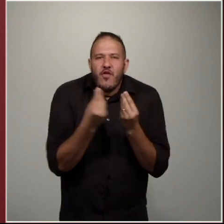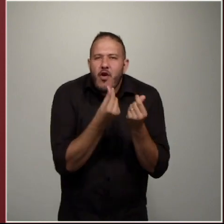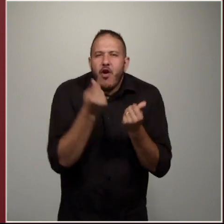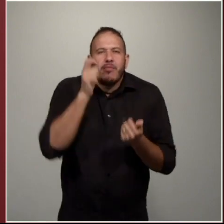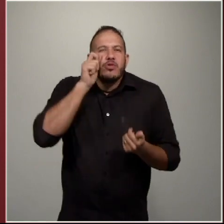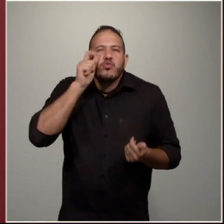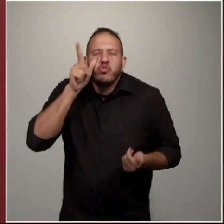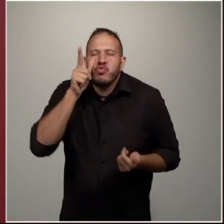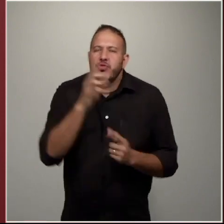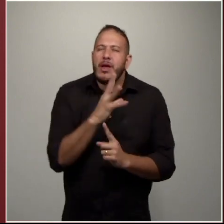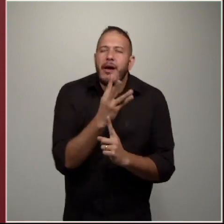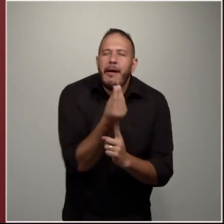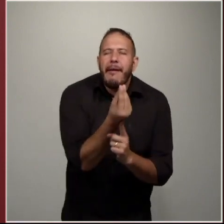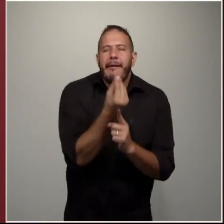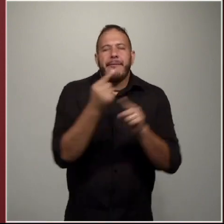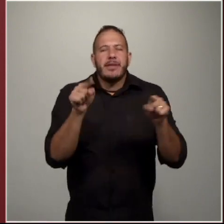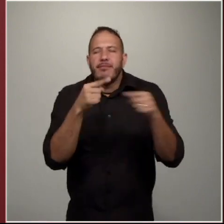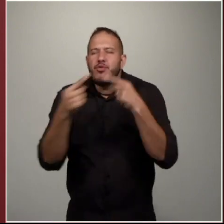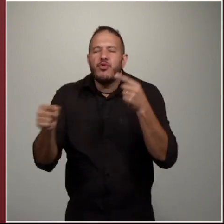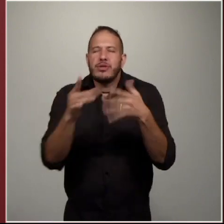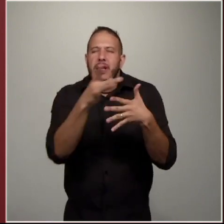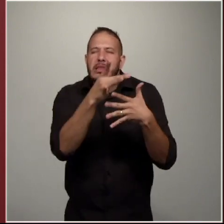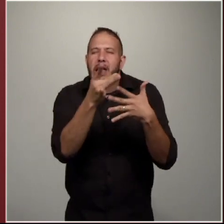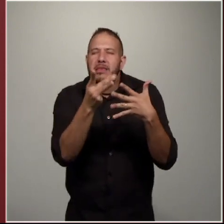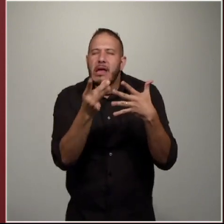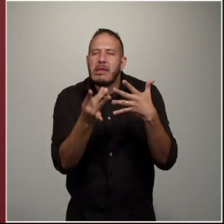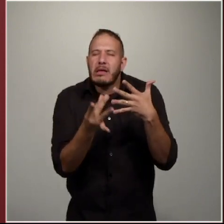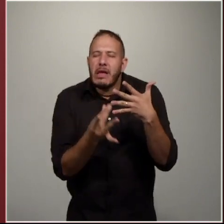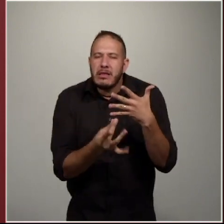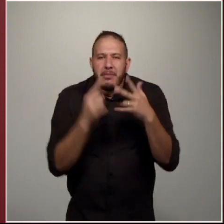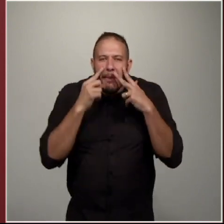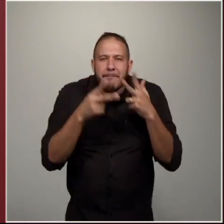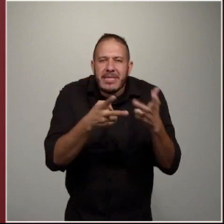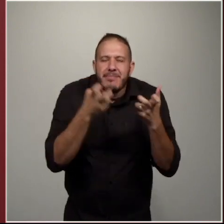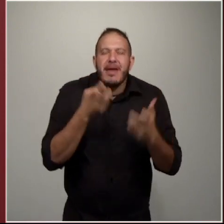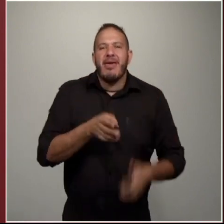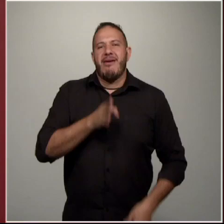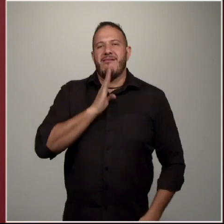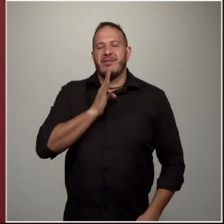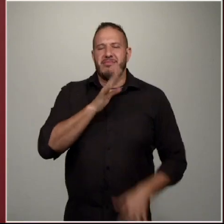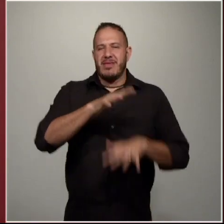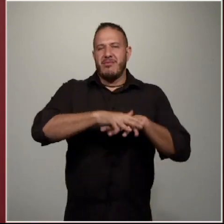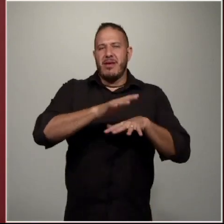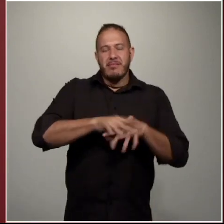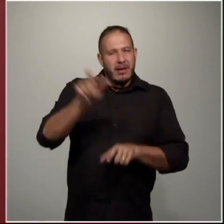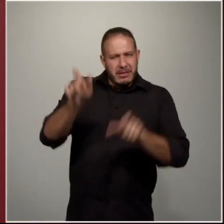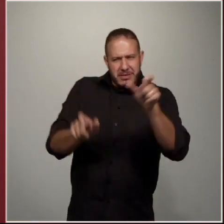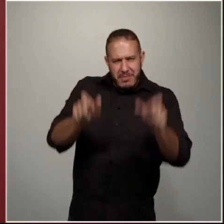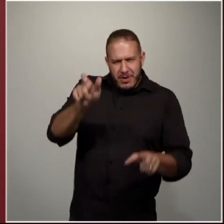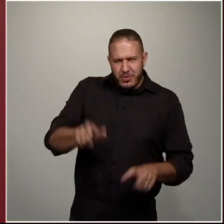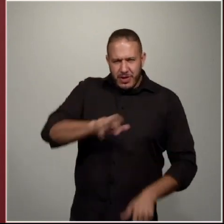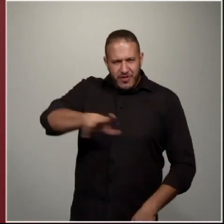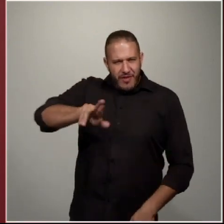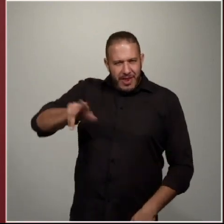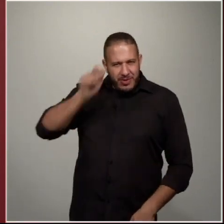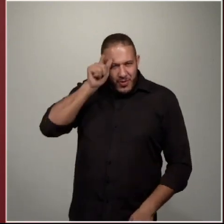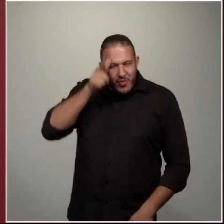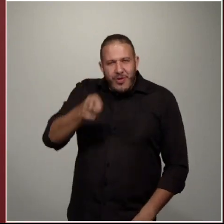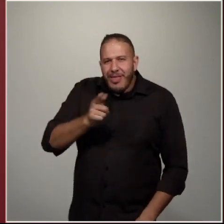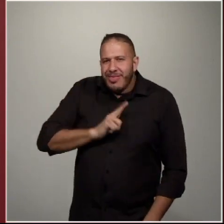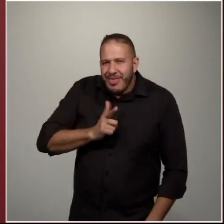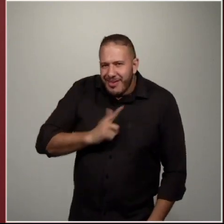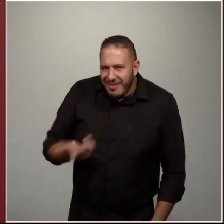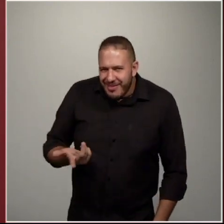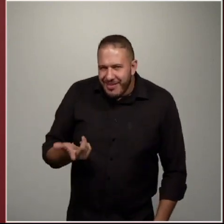arte a música e tudo mais para perceber ali que conhecimentos matemáticos essas pessoas das diferentes culturas tem é porque